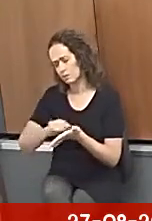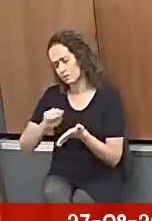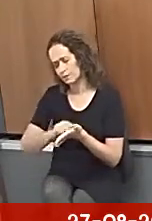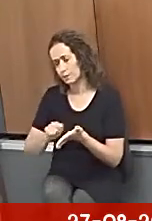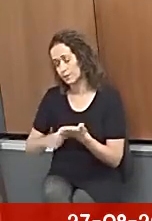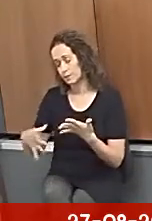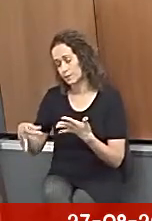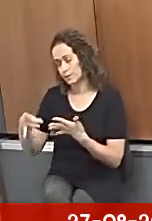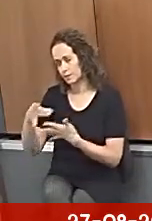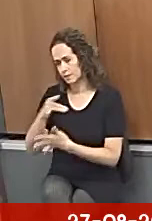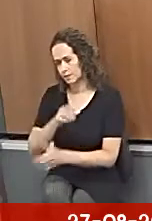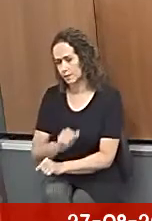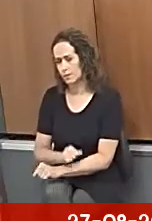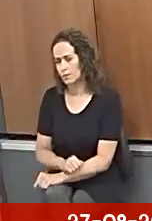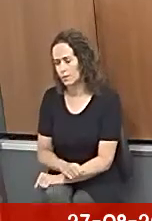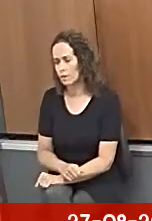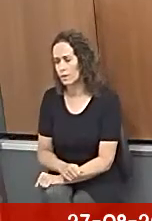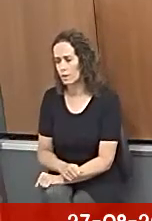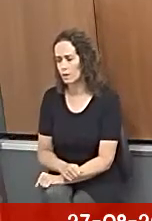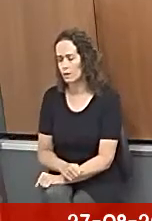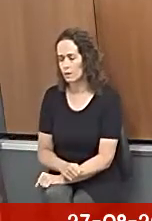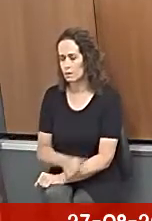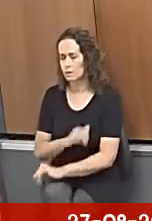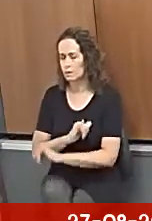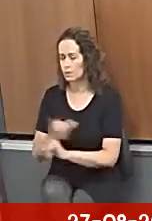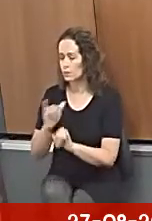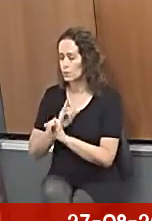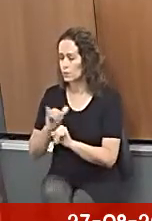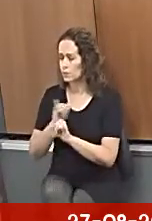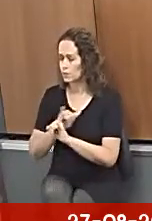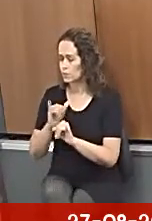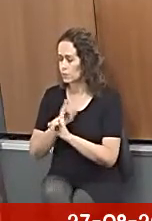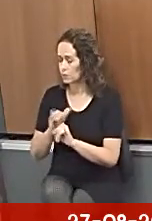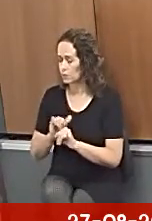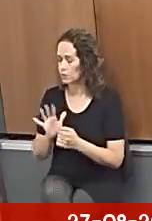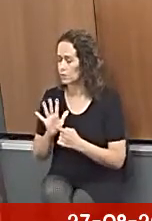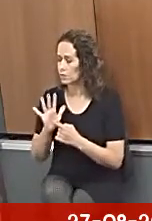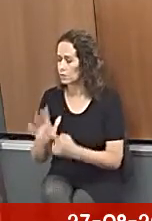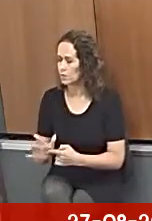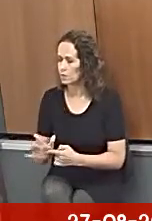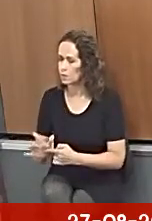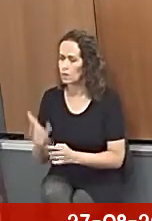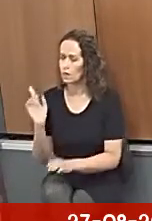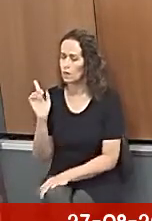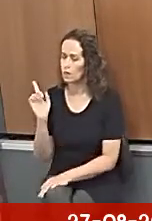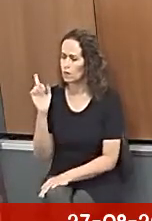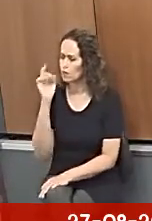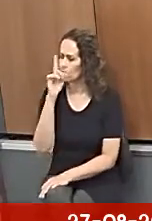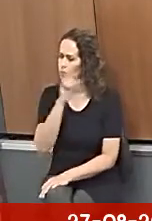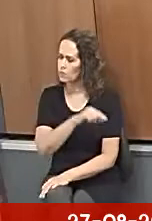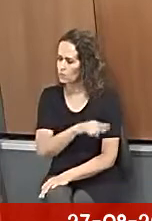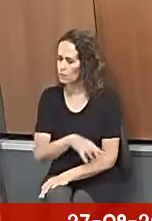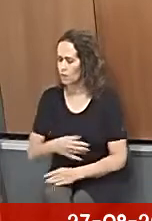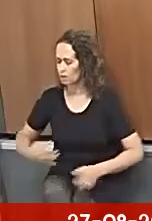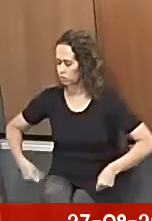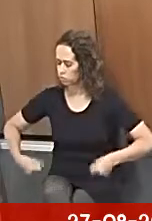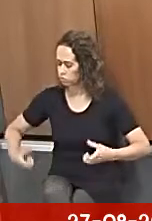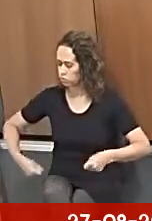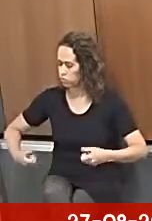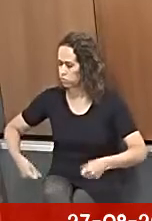têm um ponto em comum dos relatos que envolve em alguns momentos a dificuldade de locomoção dentro da área da esplanada isso é perceptível